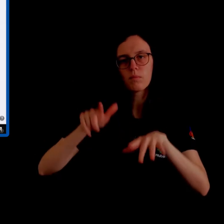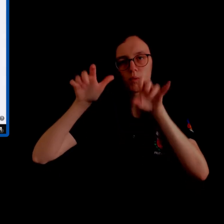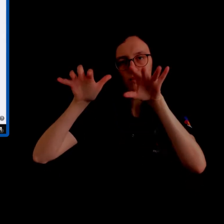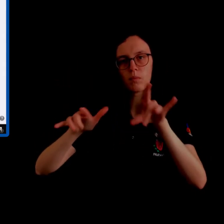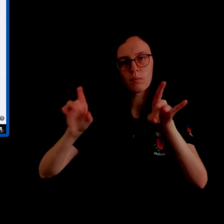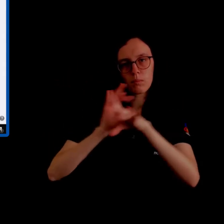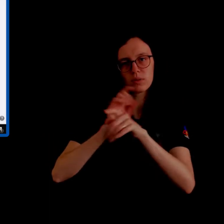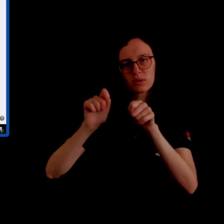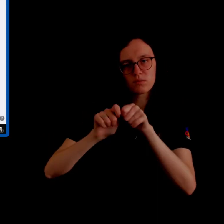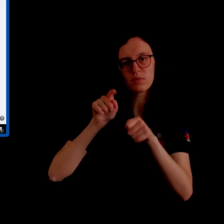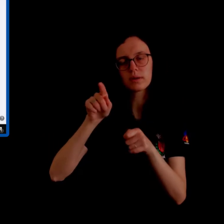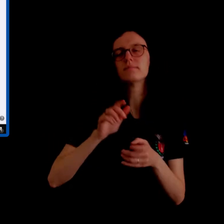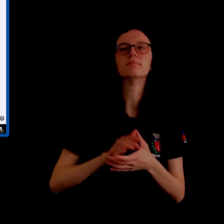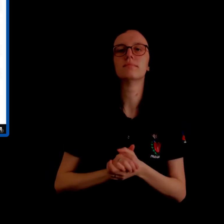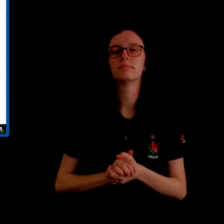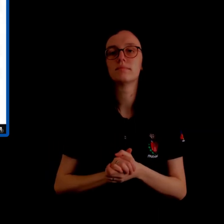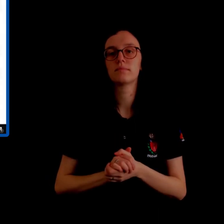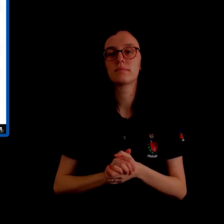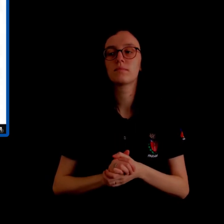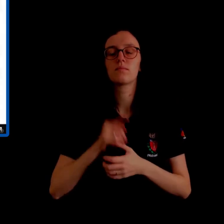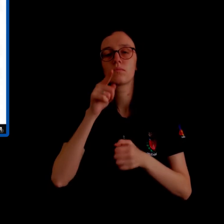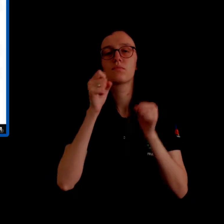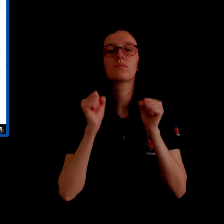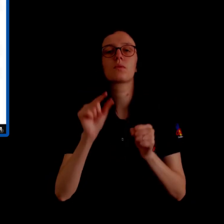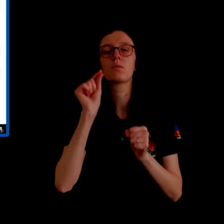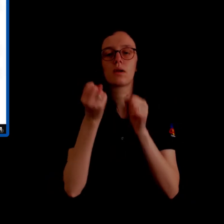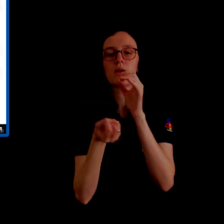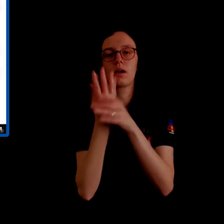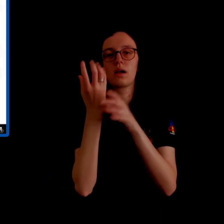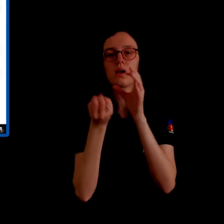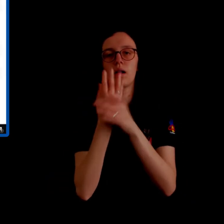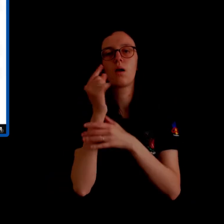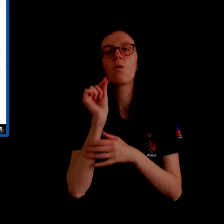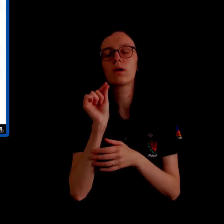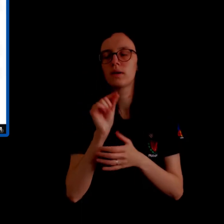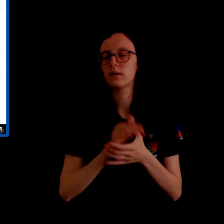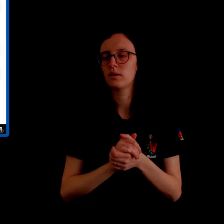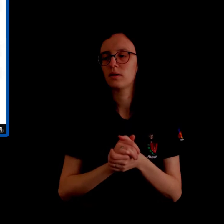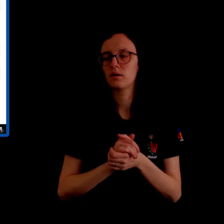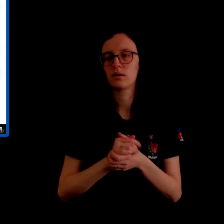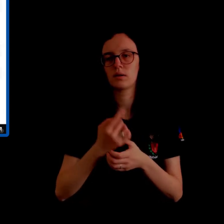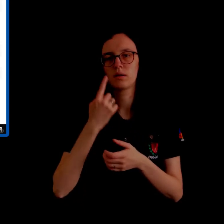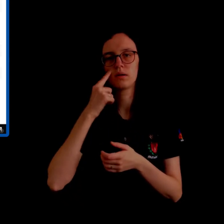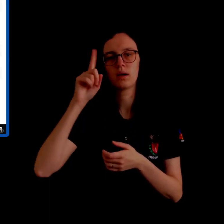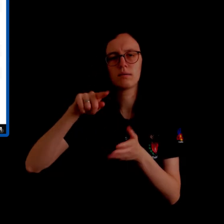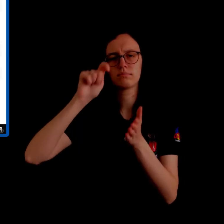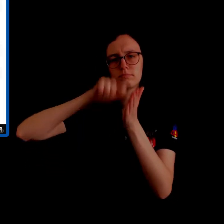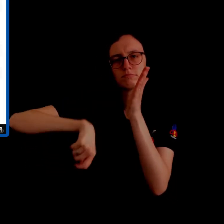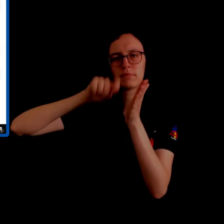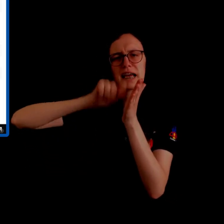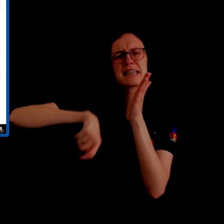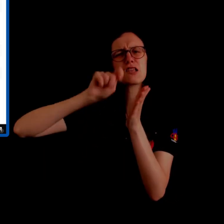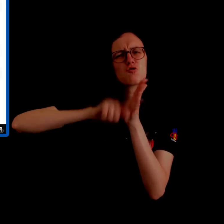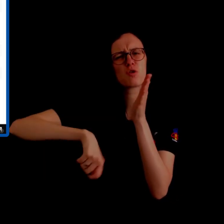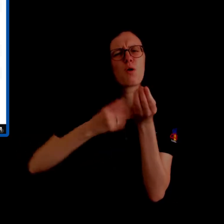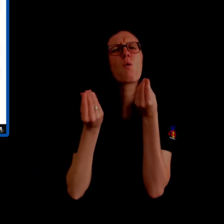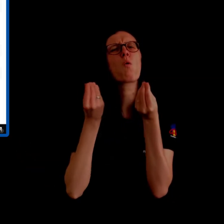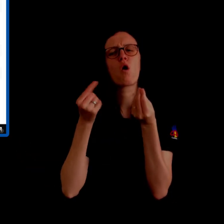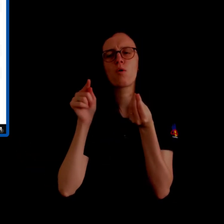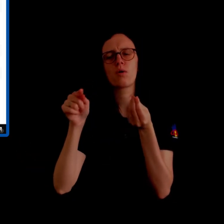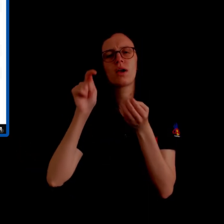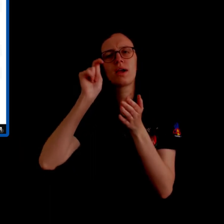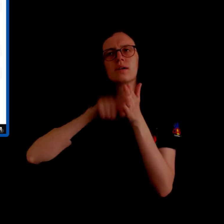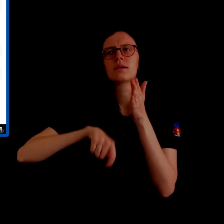feito, tá? Você pode criar as rúbricas, tá? E essas rúbricas, elas vão te dar